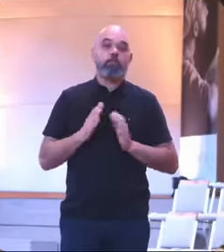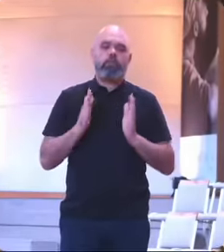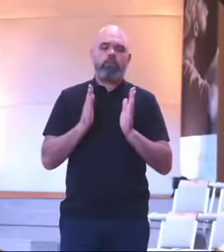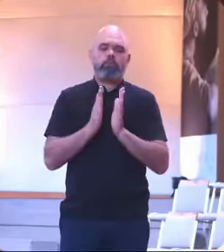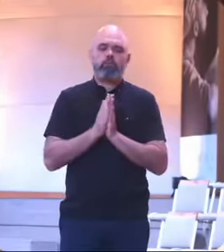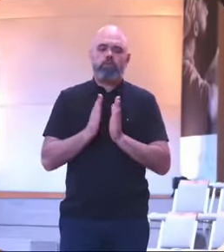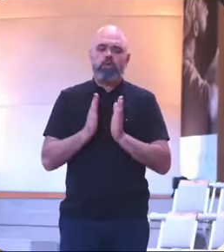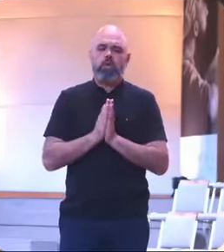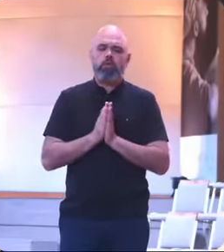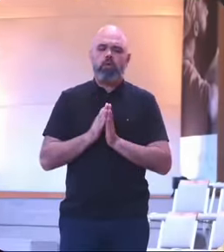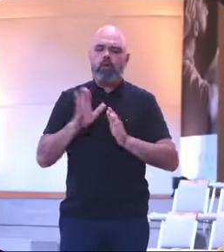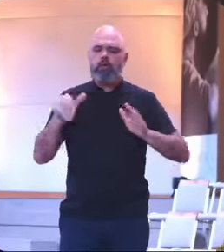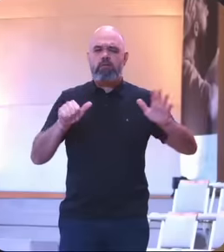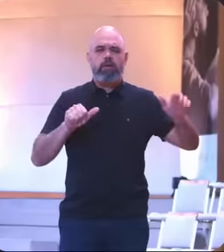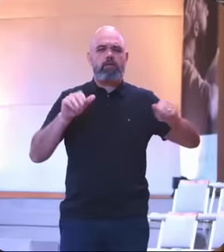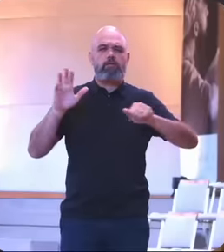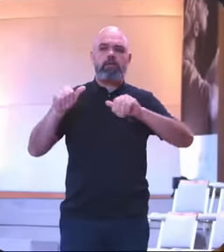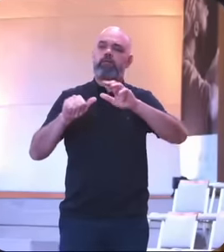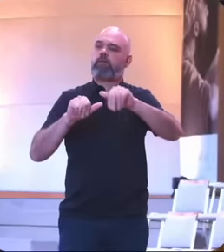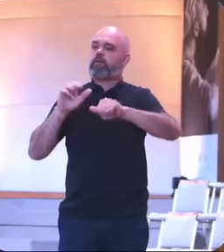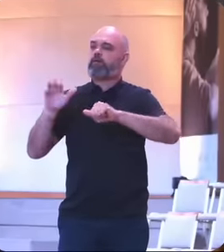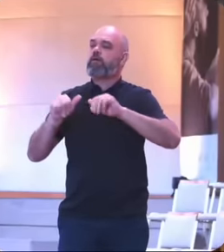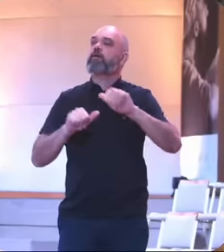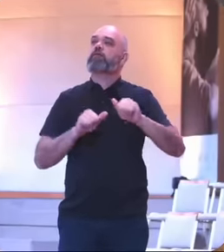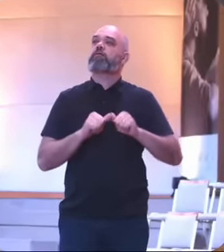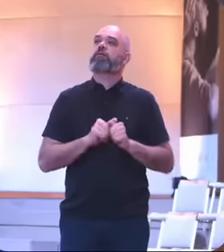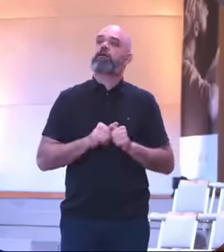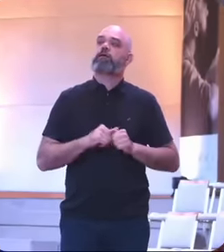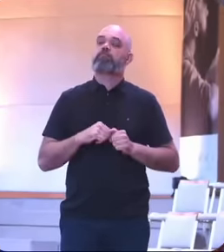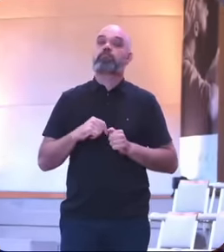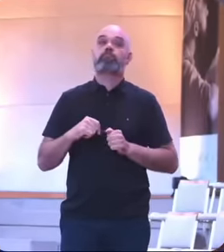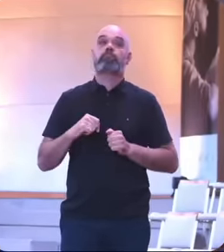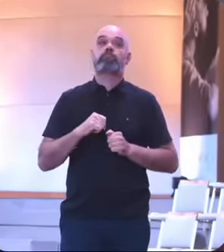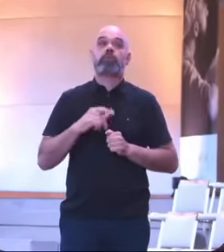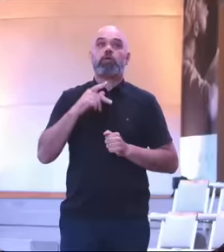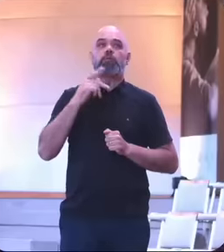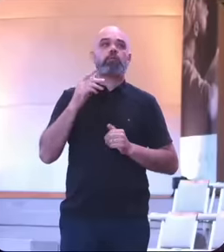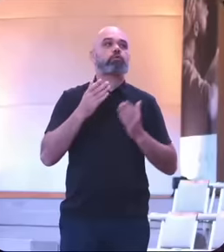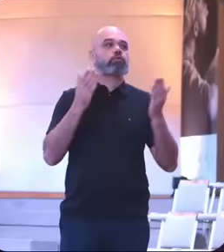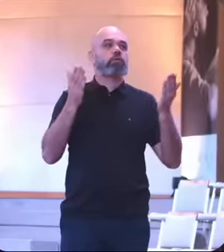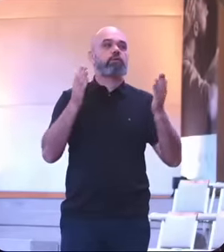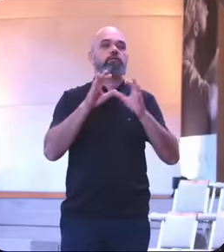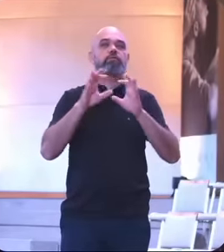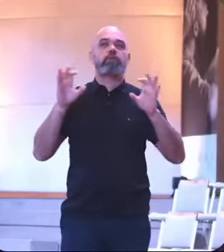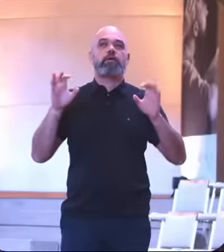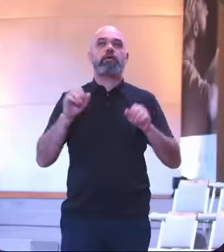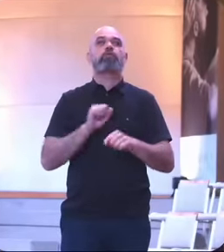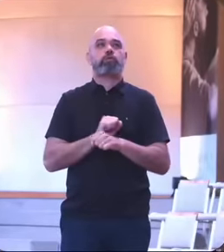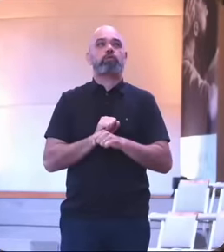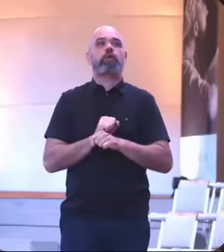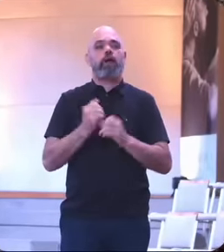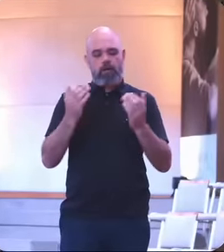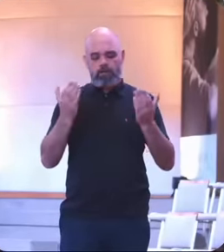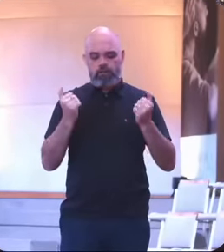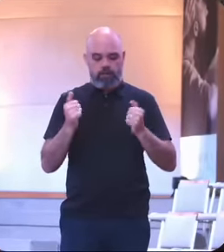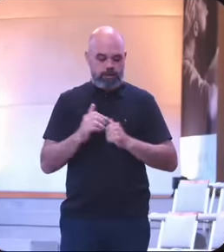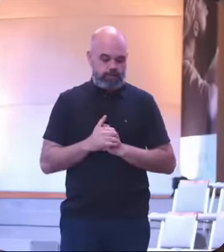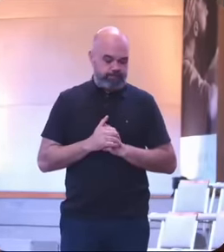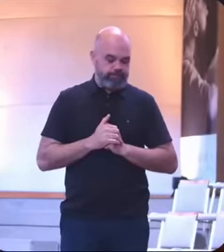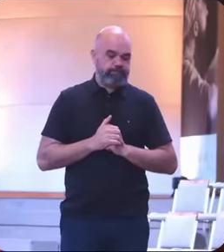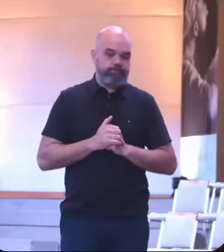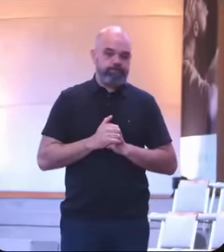orar, isso, venha, venha. Tem gente descendo ainda, quero aguardar você chegar aqui, venha,